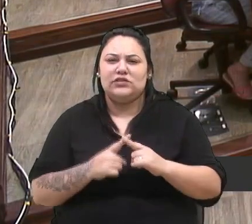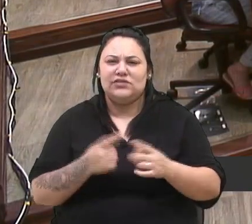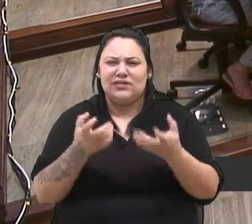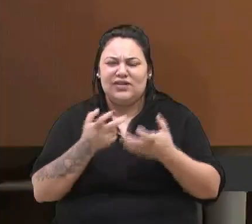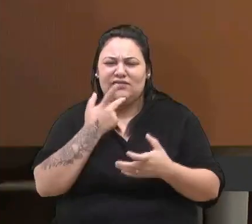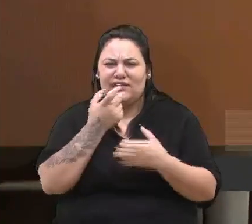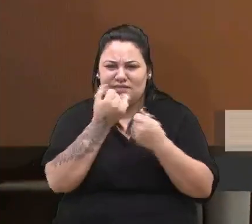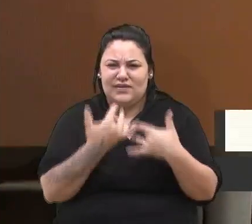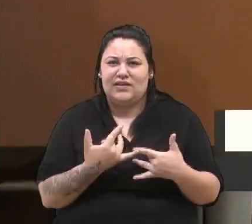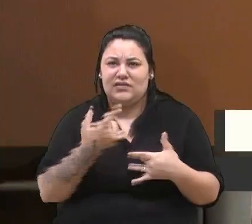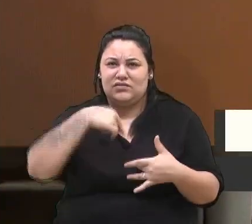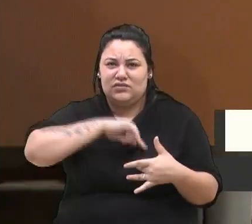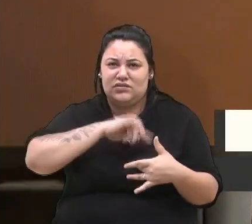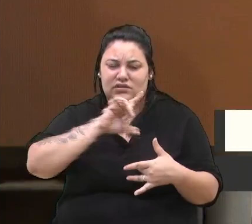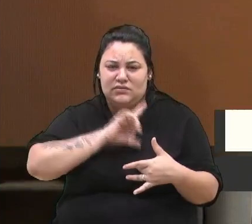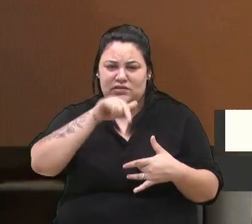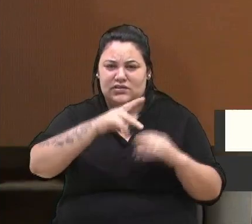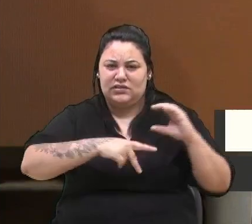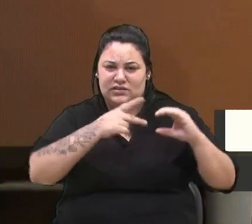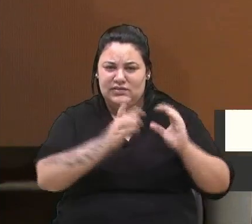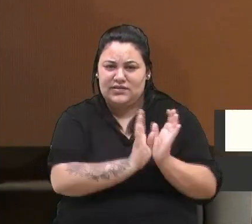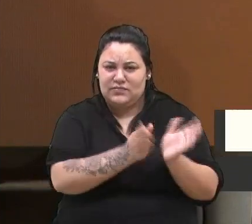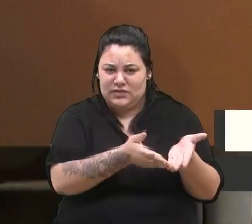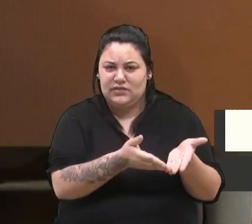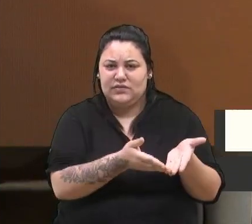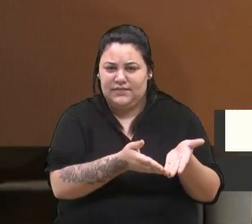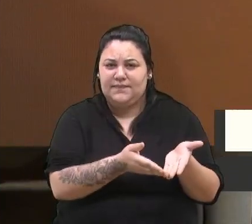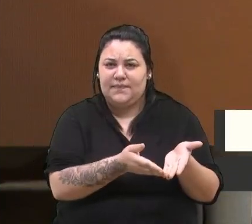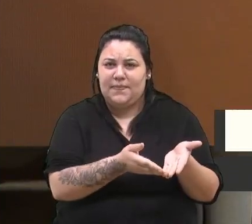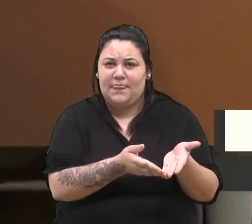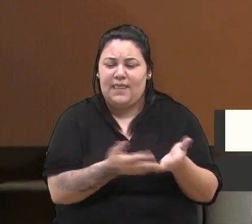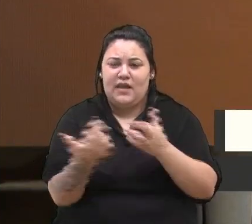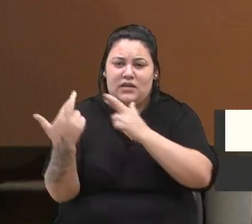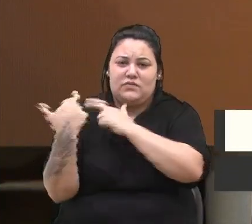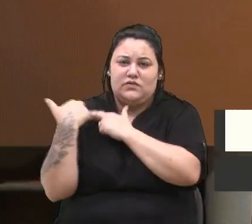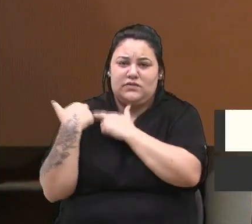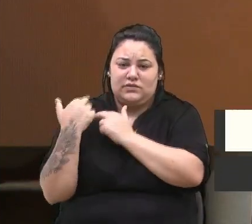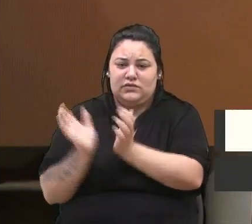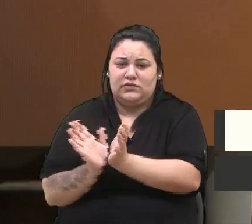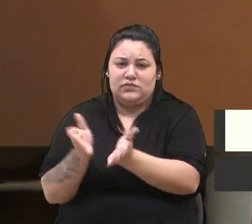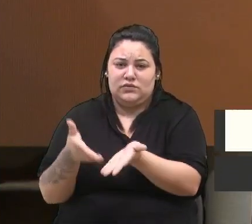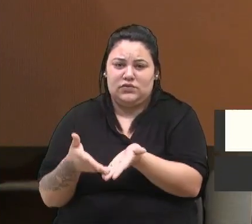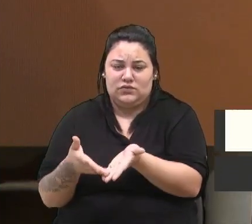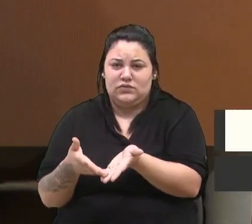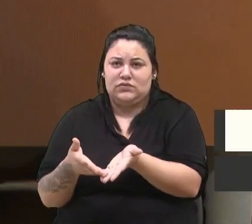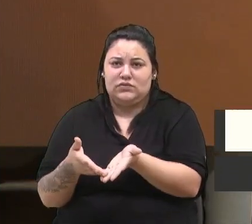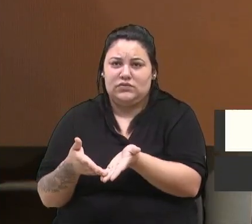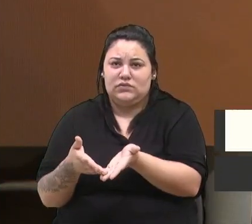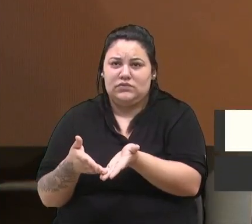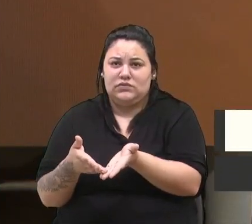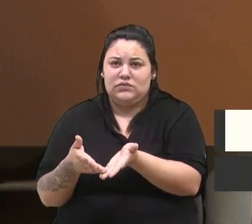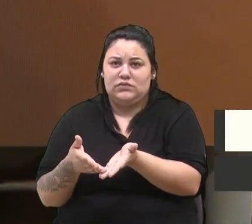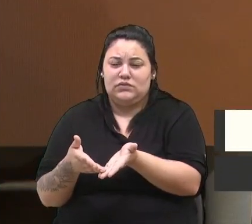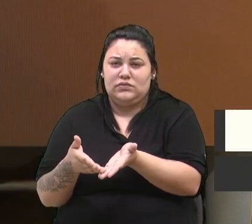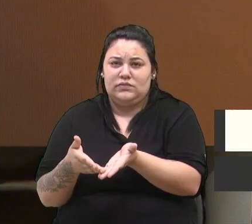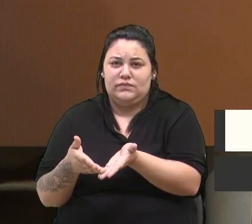temos nessa casa as comissões. A responsabilidade das comissões, que são o